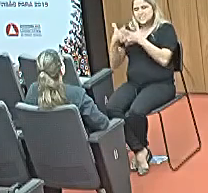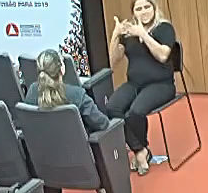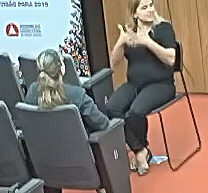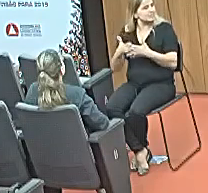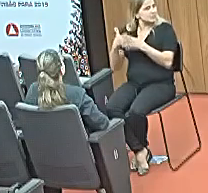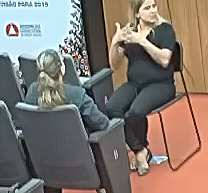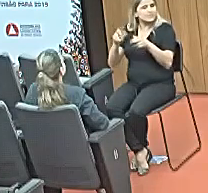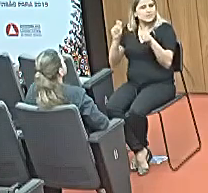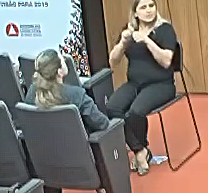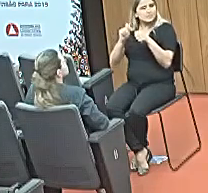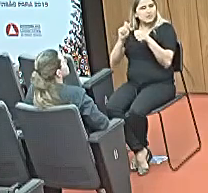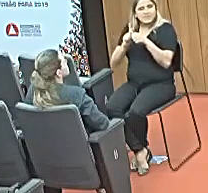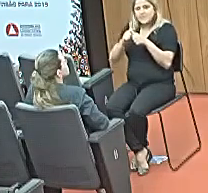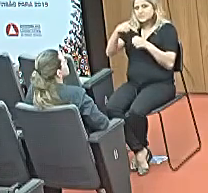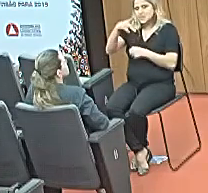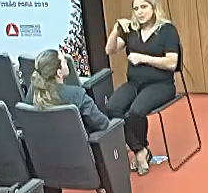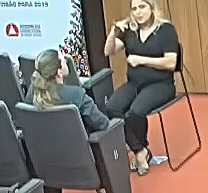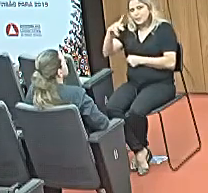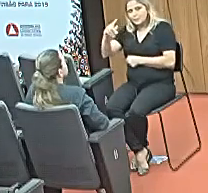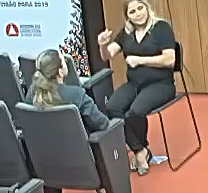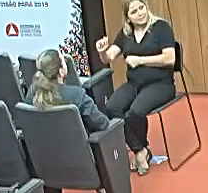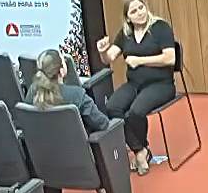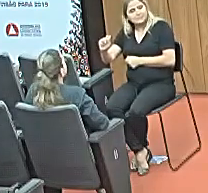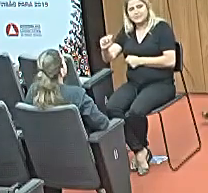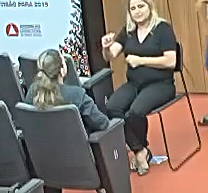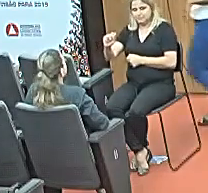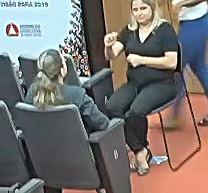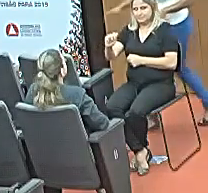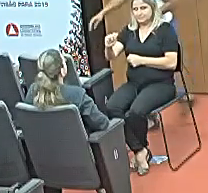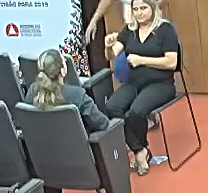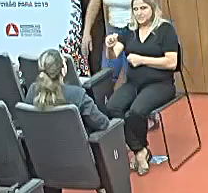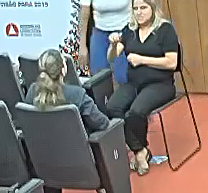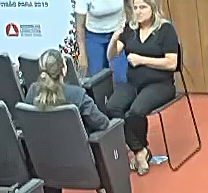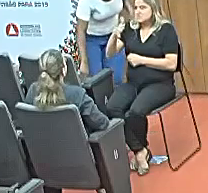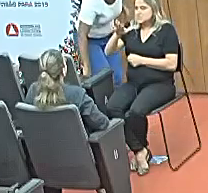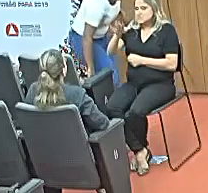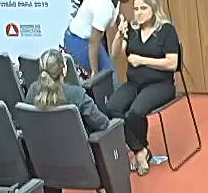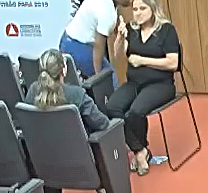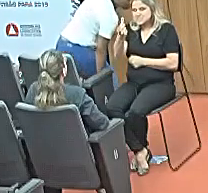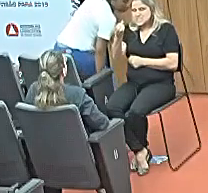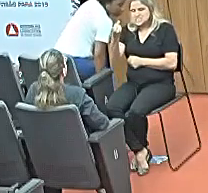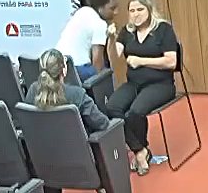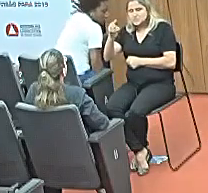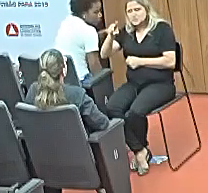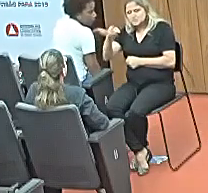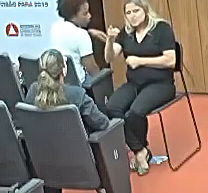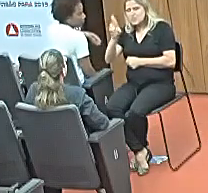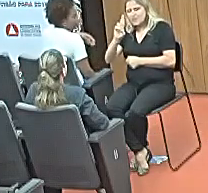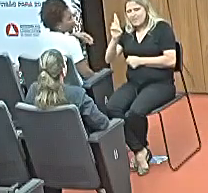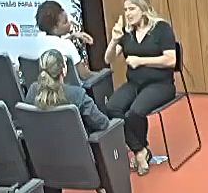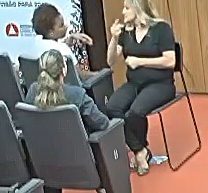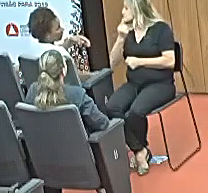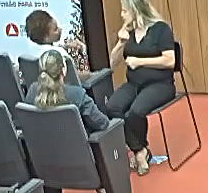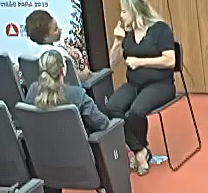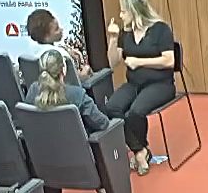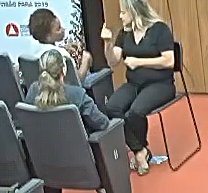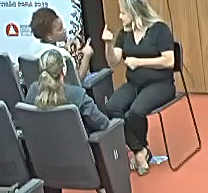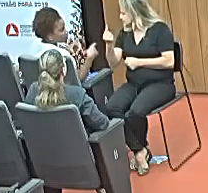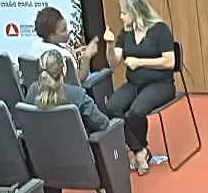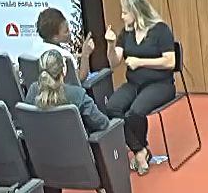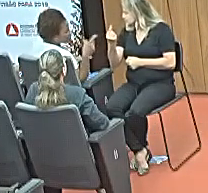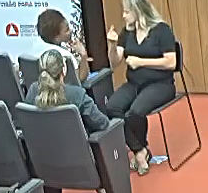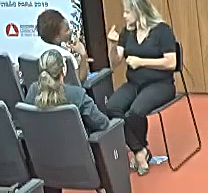caminhões pipas seriam dois na faixa de 600 mil os dois presentes cada um para